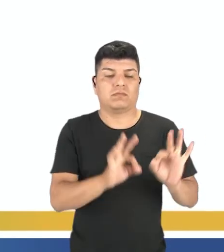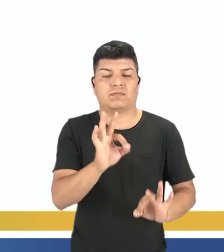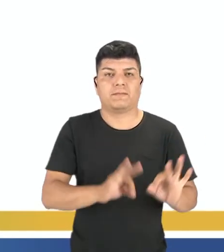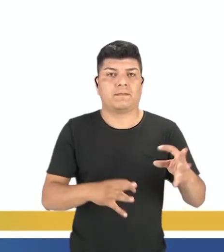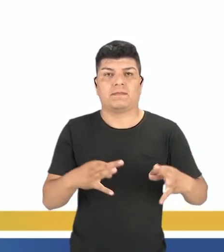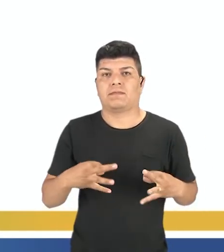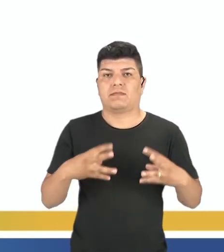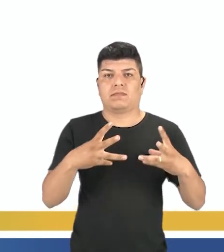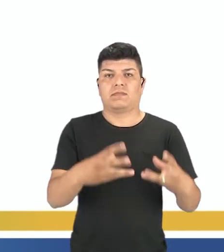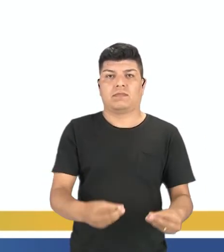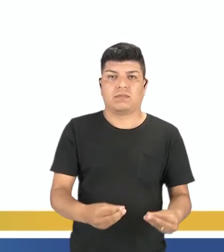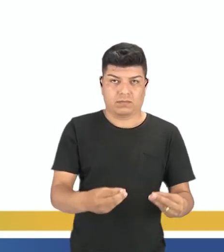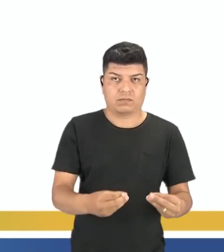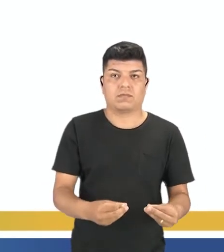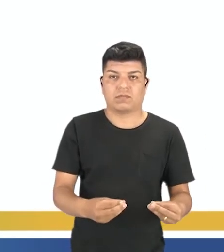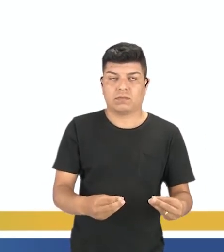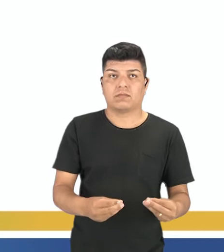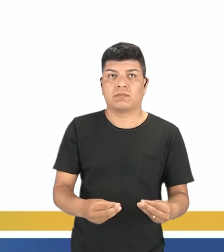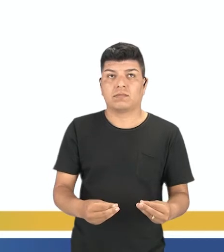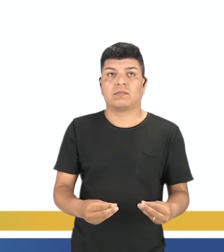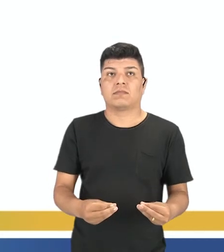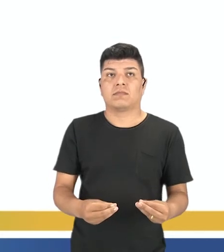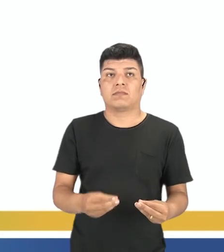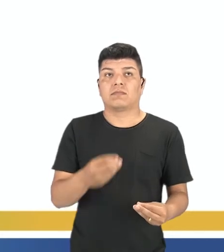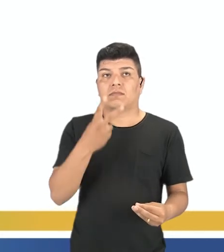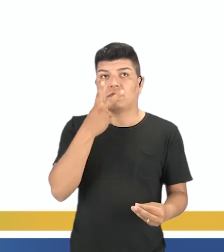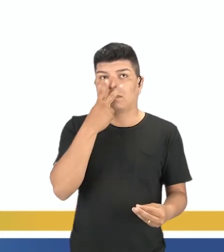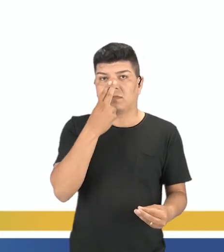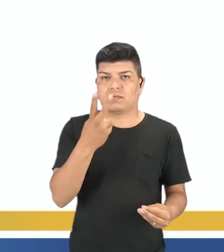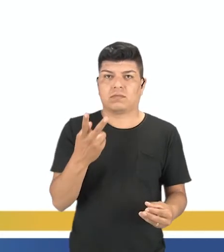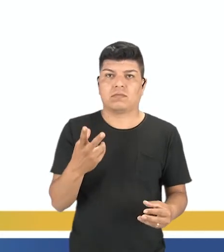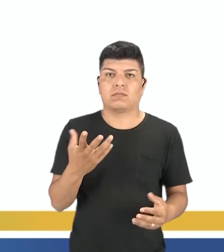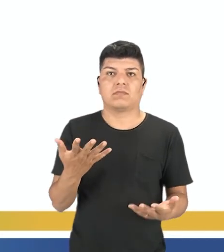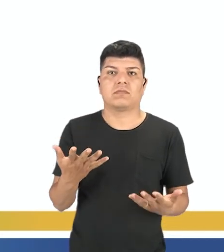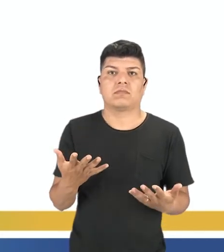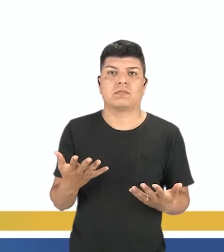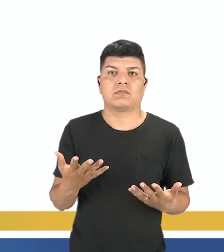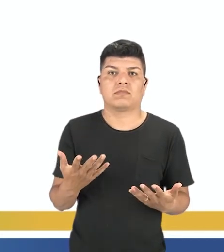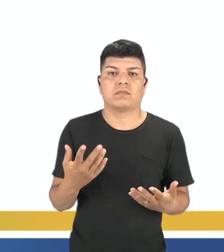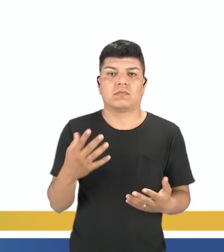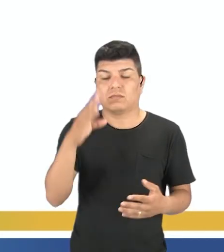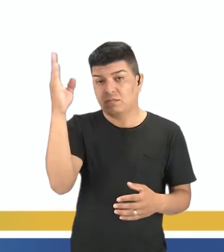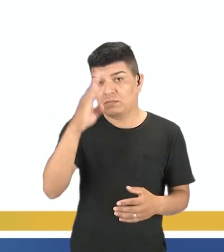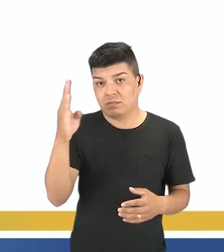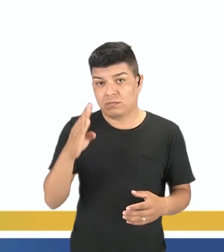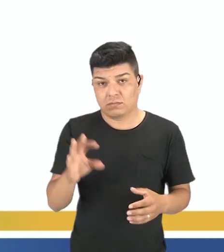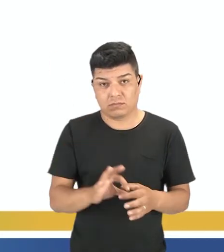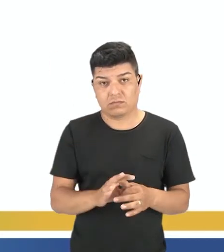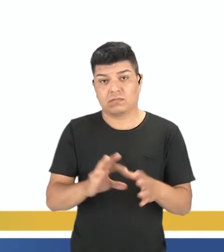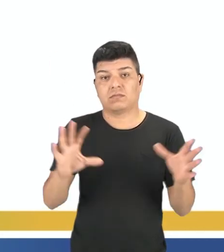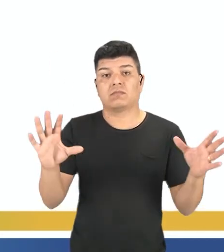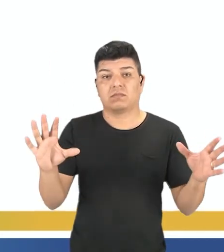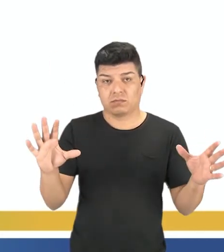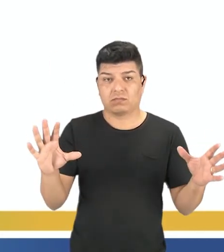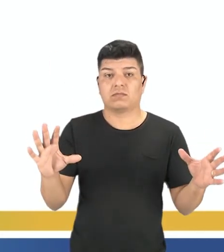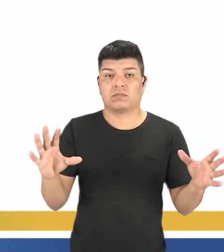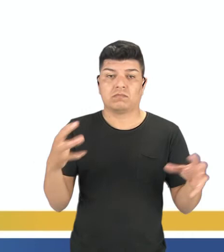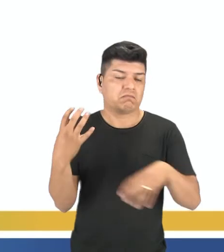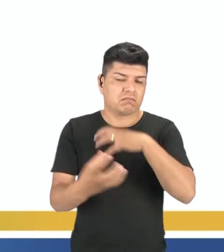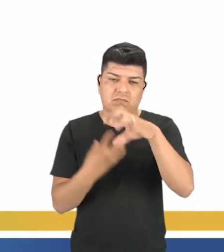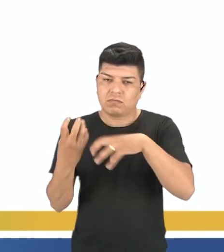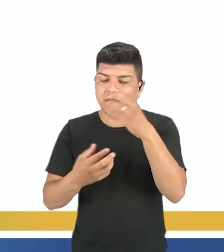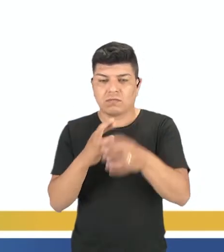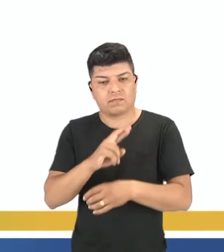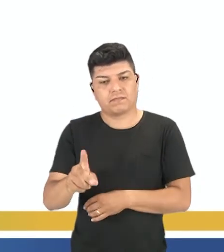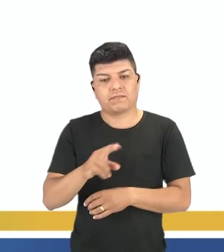toda uma espécie de patamar para que o Brasil se torne independente, já que a independência do Brasil não é tão